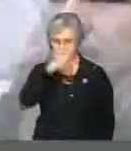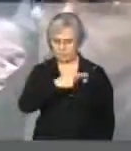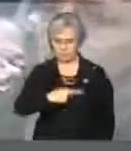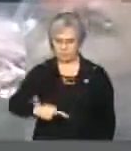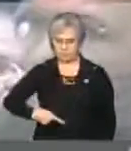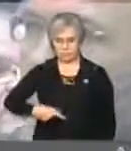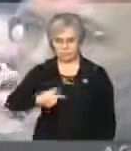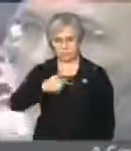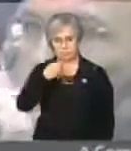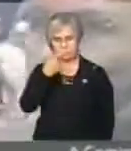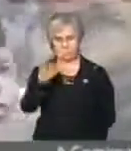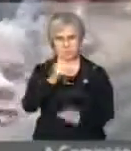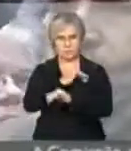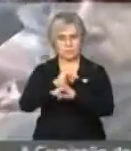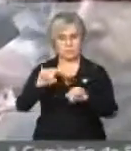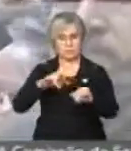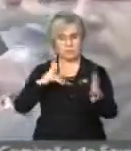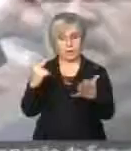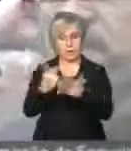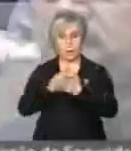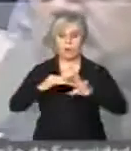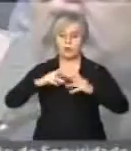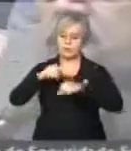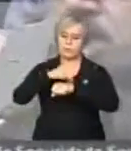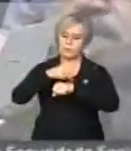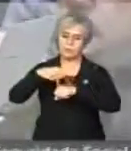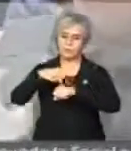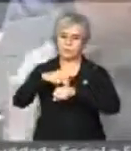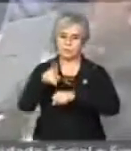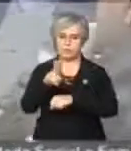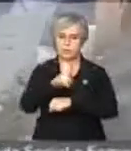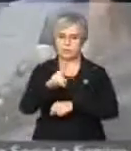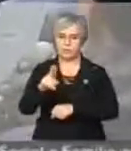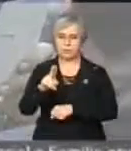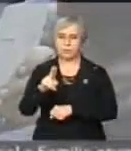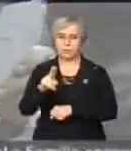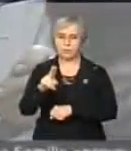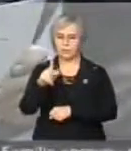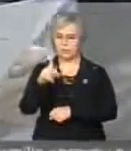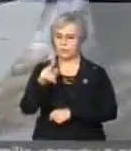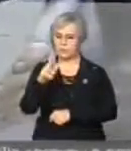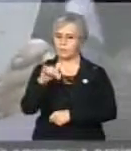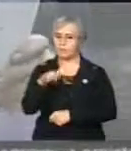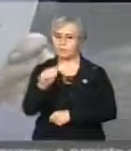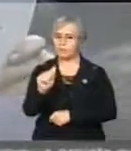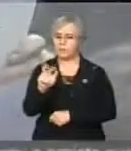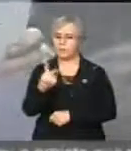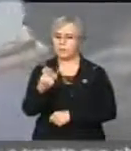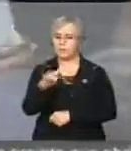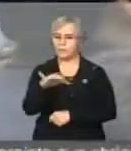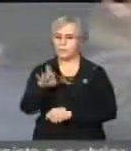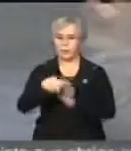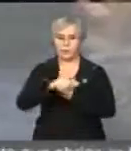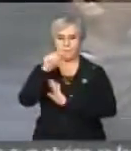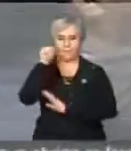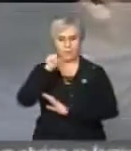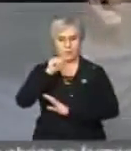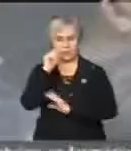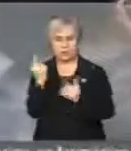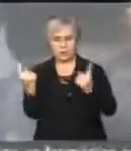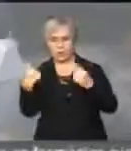movimento que ocorre em todo o país, está sendo denominado da Primavera das Mulheres, contra a ofensiva